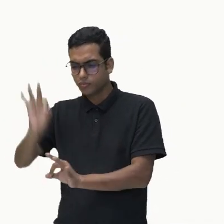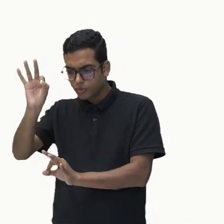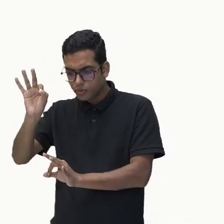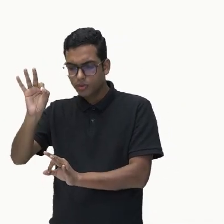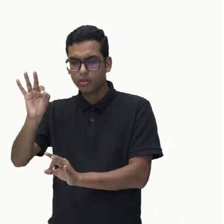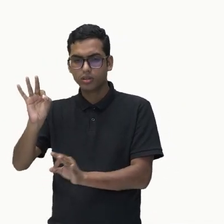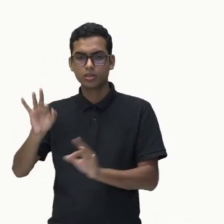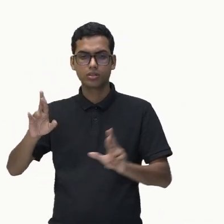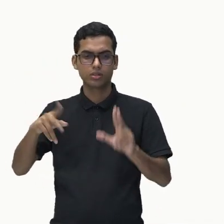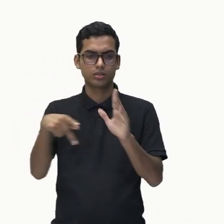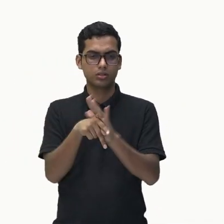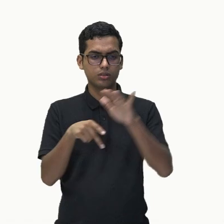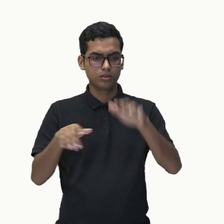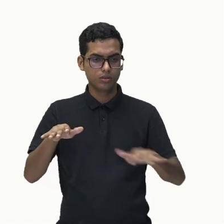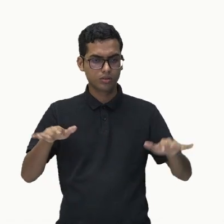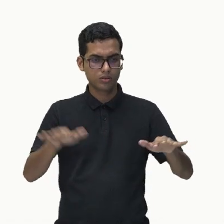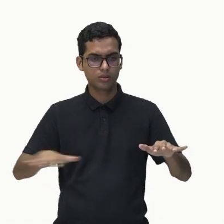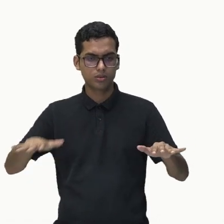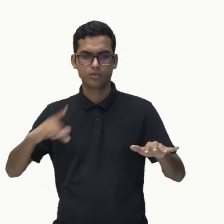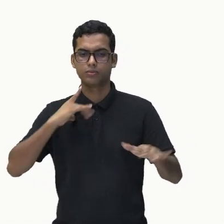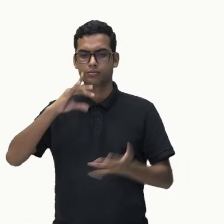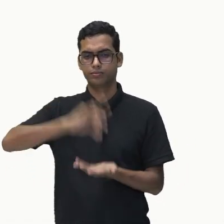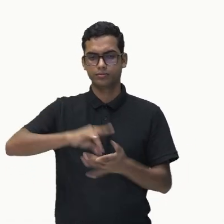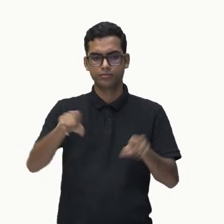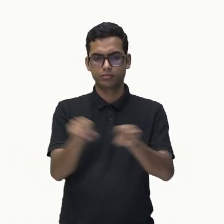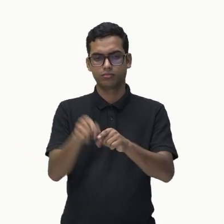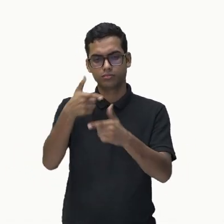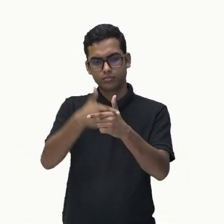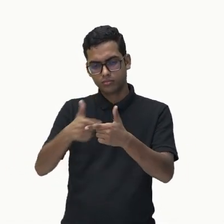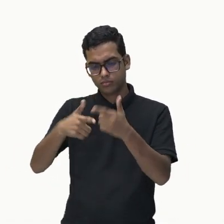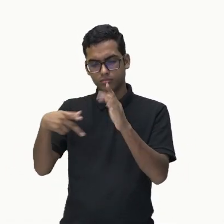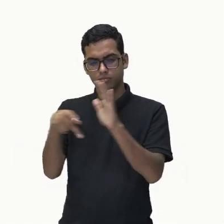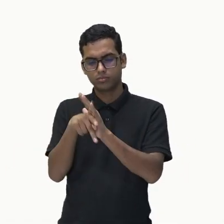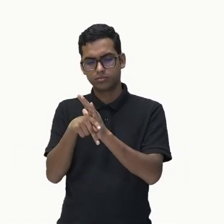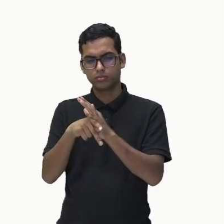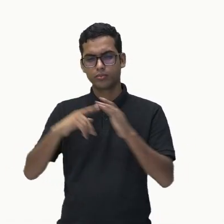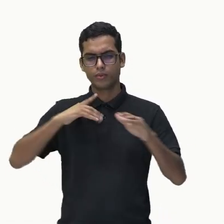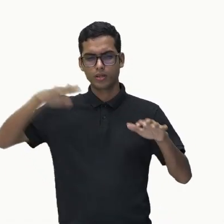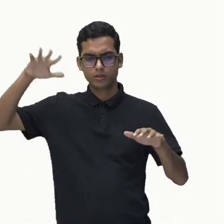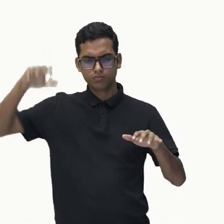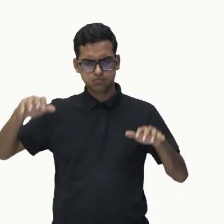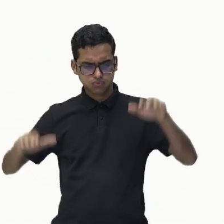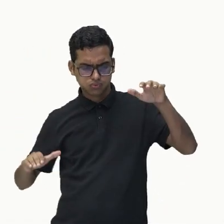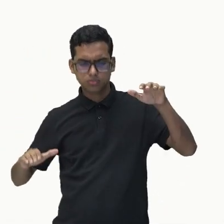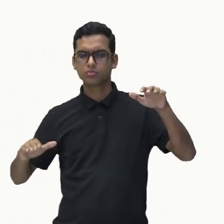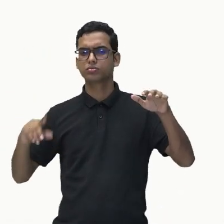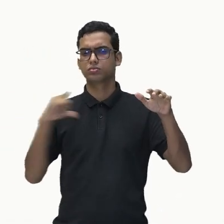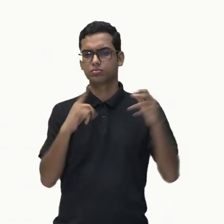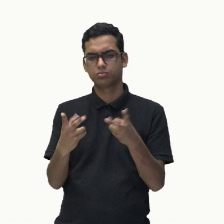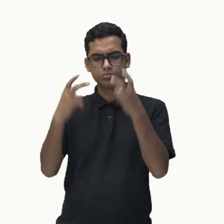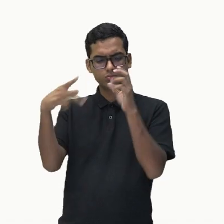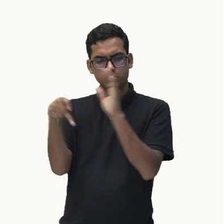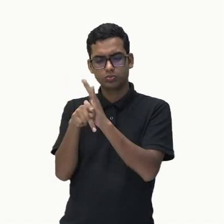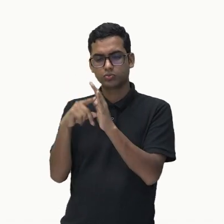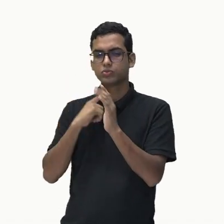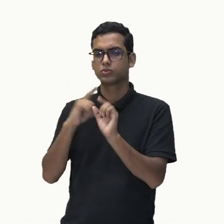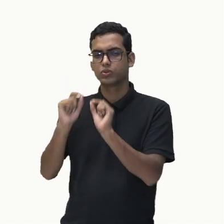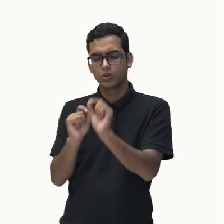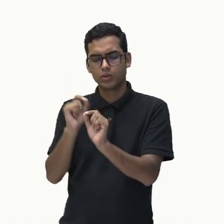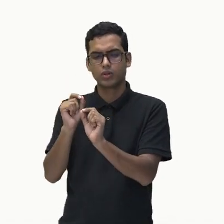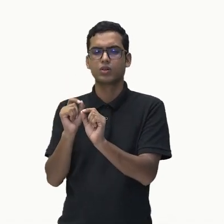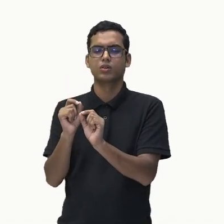áreas lá do outro lado. É o que ele está dizendo aqui, ó, numa prensa hidráulica, os deslocamentos sofridos pelos êmbolos são inversamente proporcionais às suas